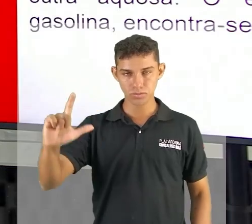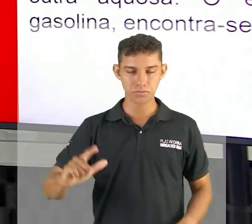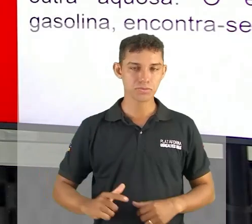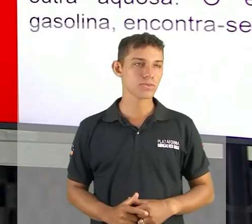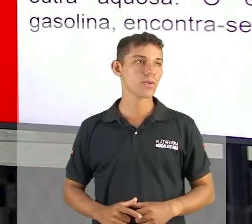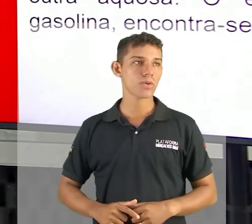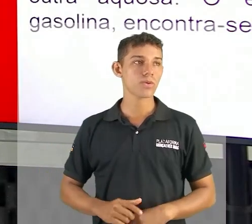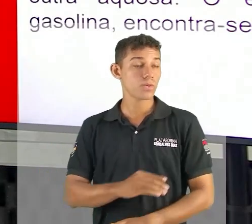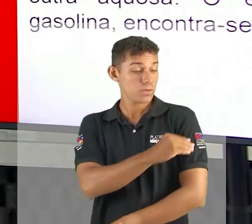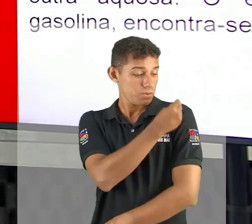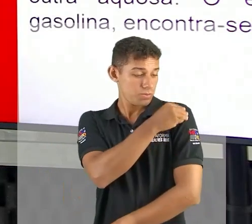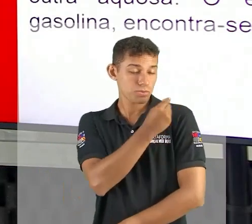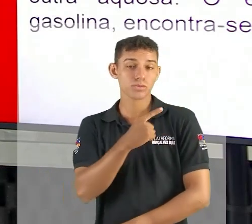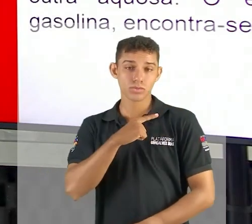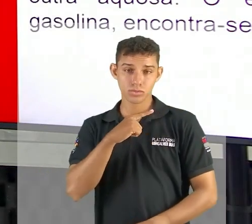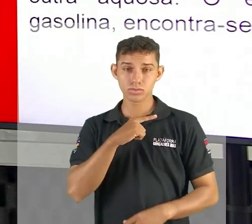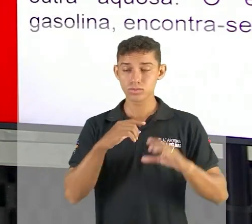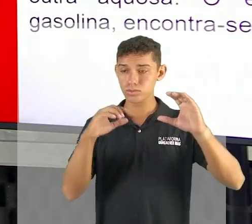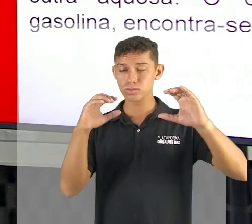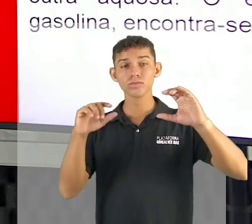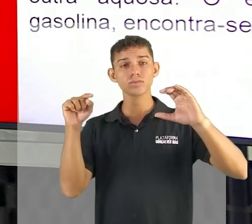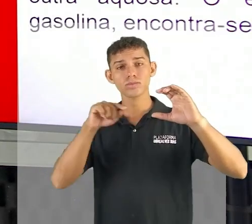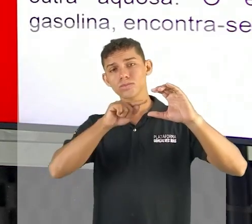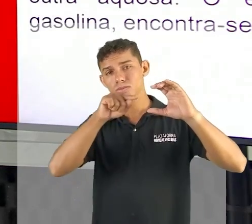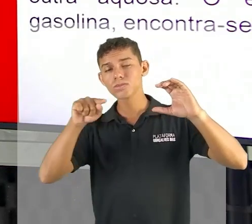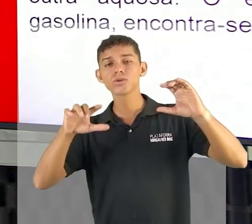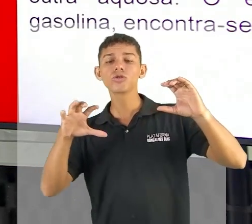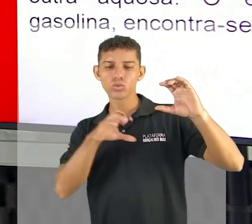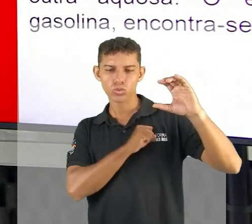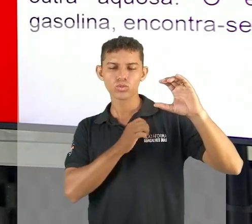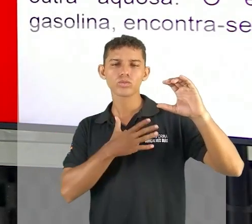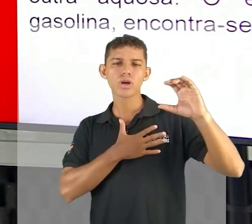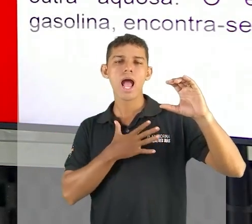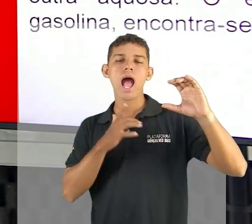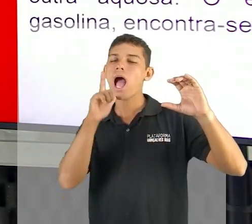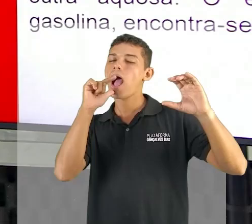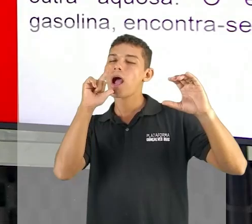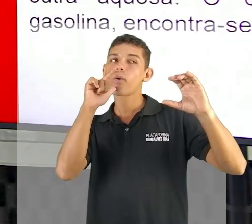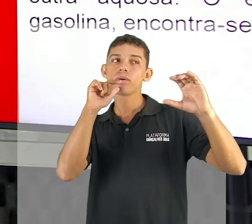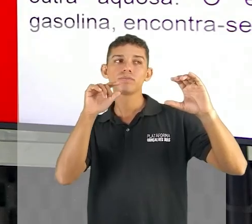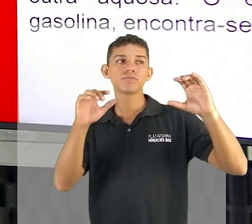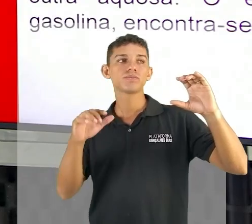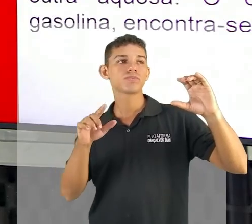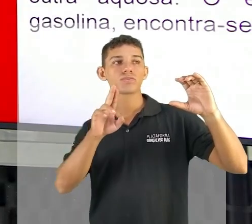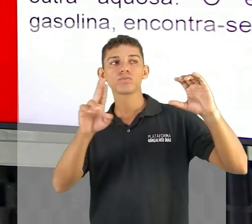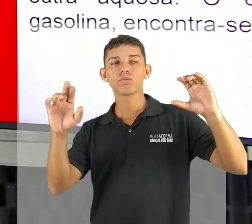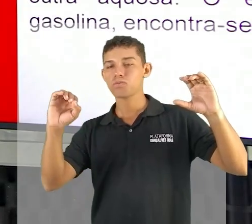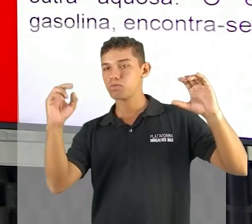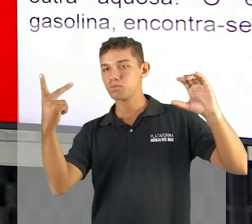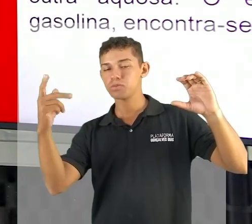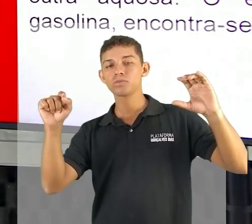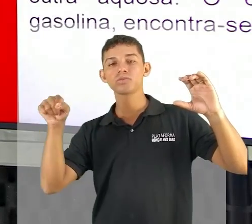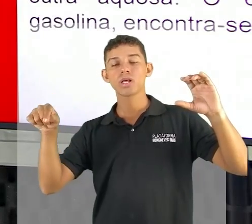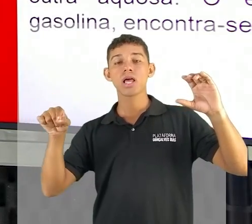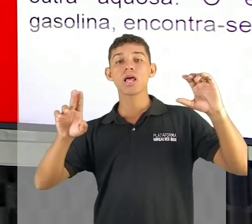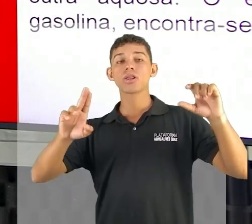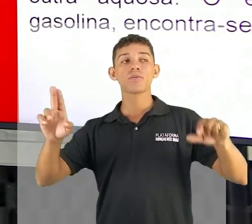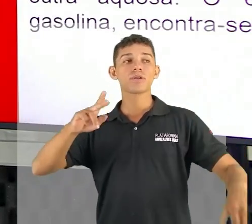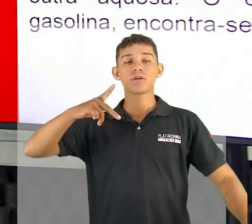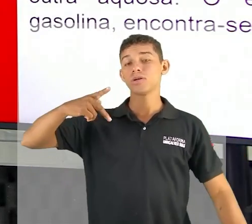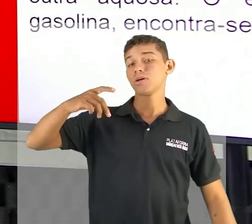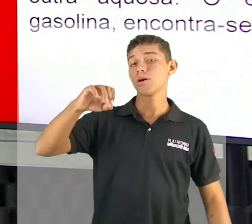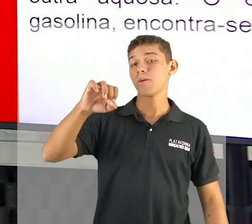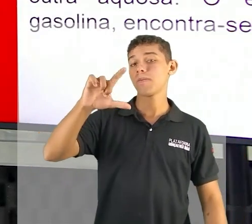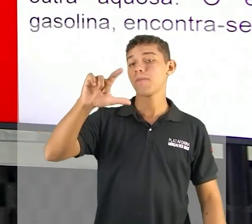No álcool tem uma parte que ama a água. Essa parte aqui é louca por água, é a parte polar. Tá